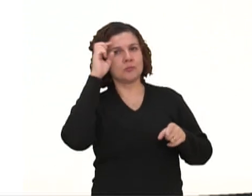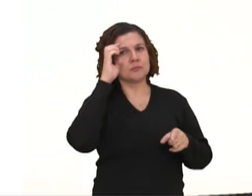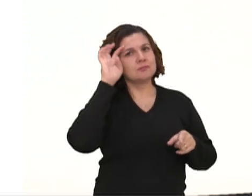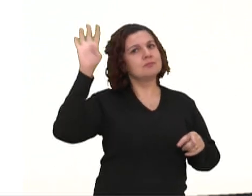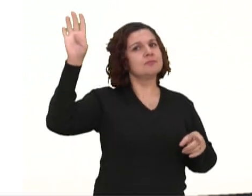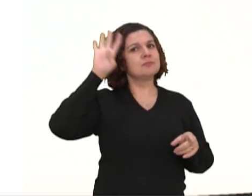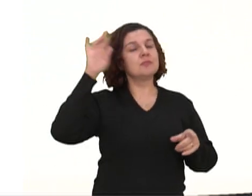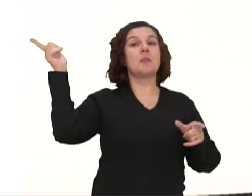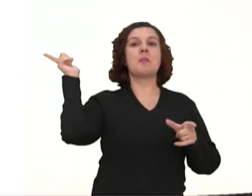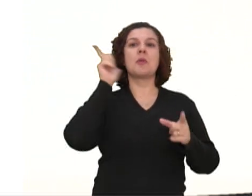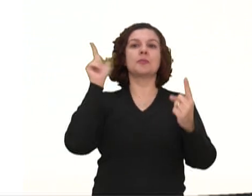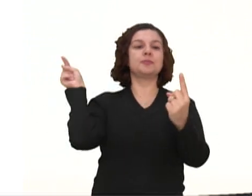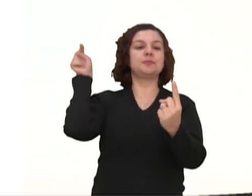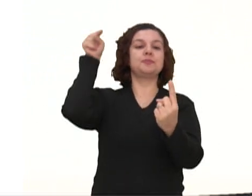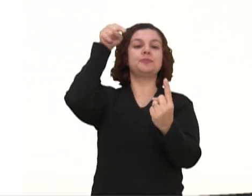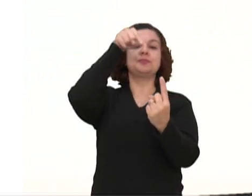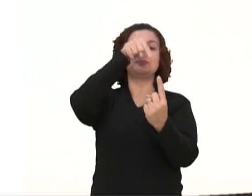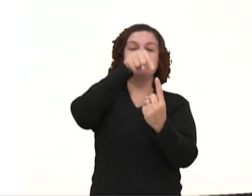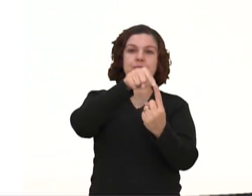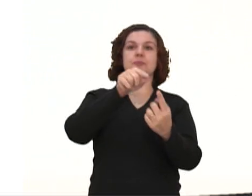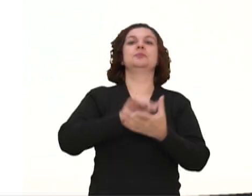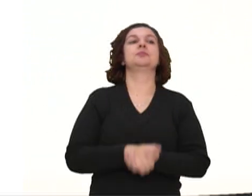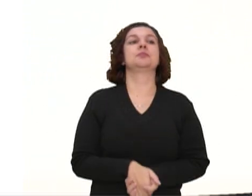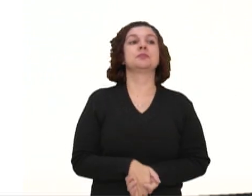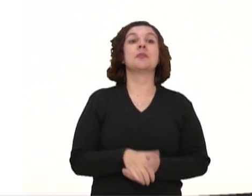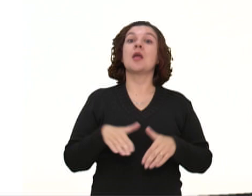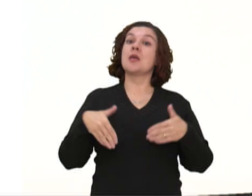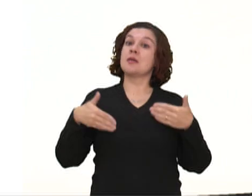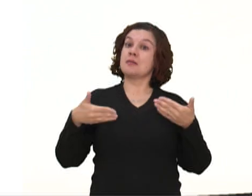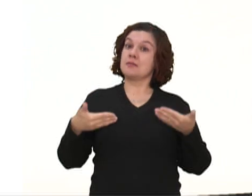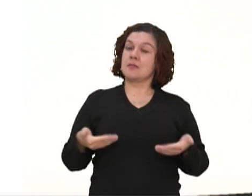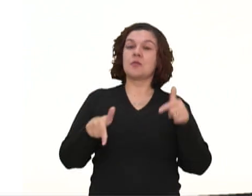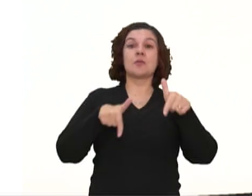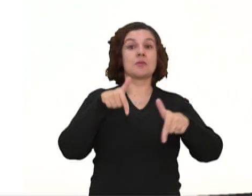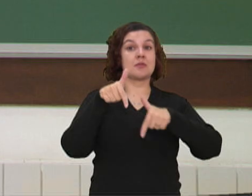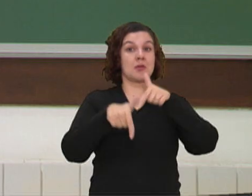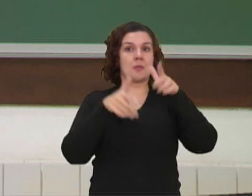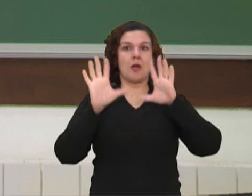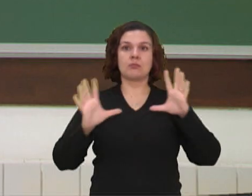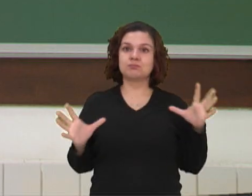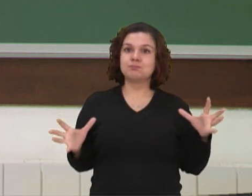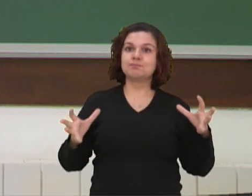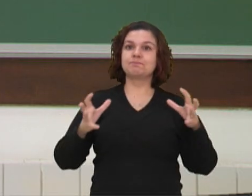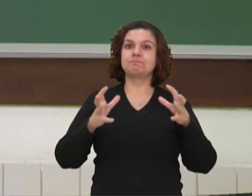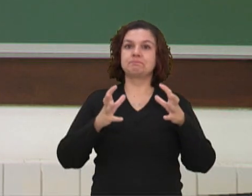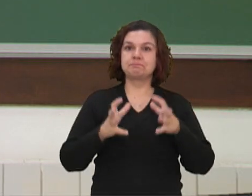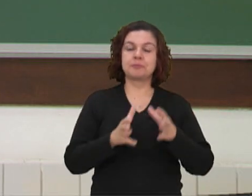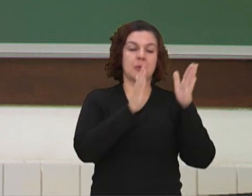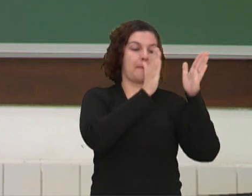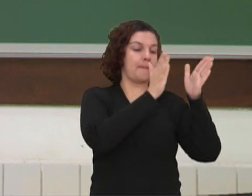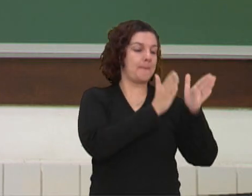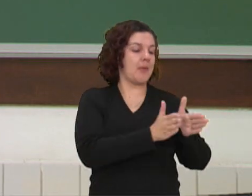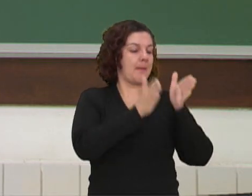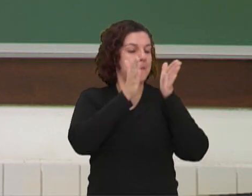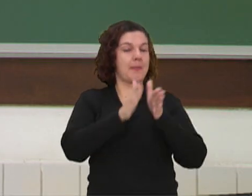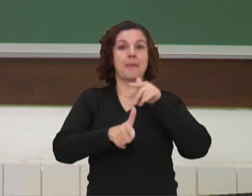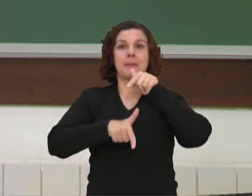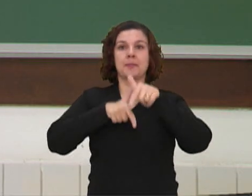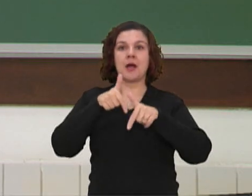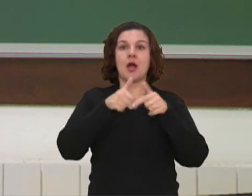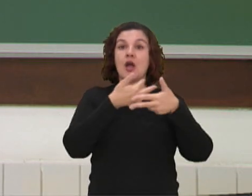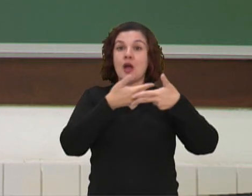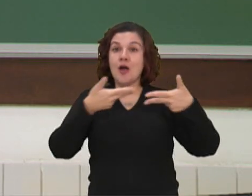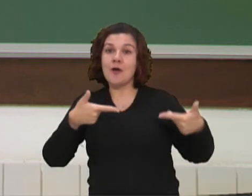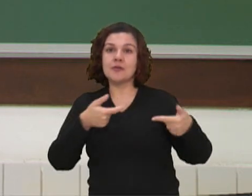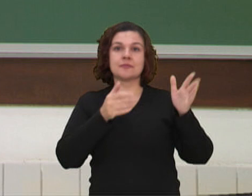exerce para atingir um determinado fim. Então, trabalho é um conjunto de atividades desenvolvidas para